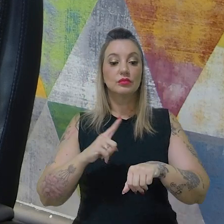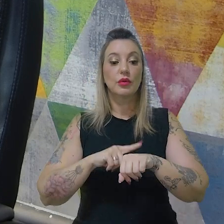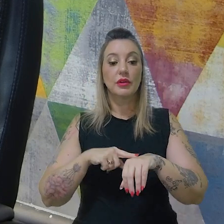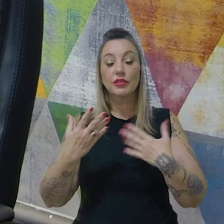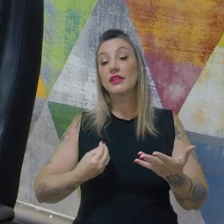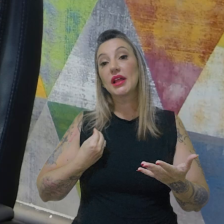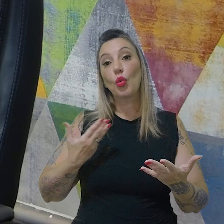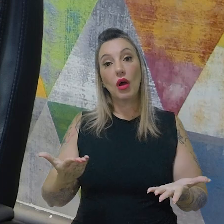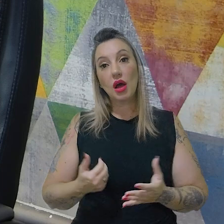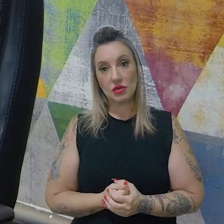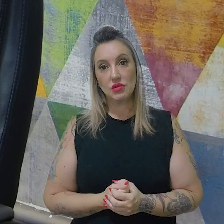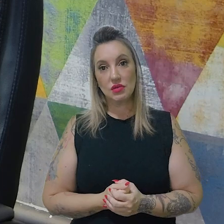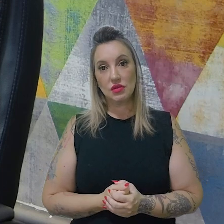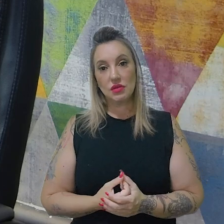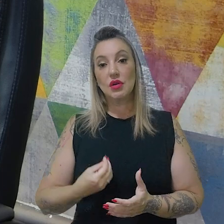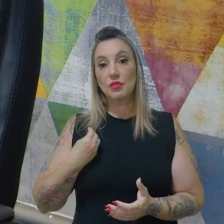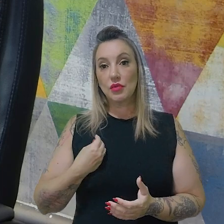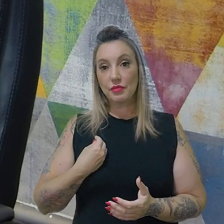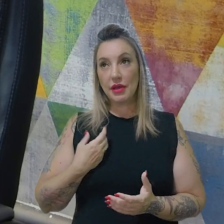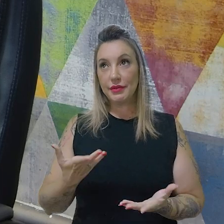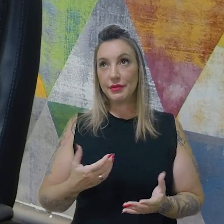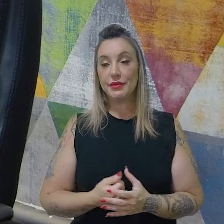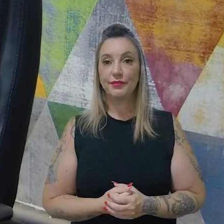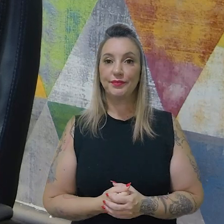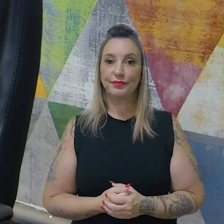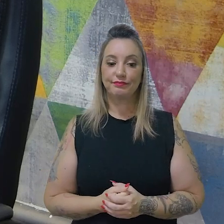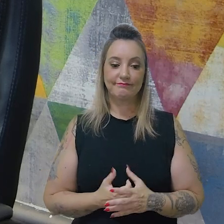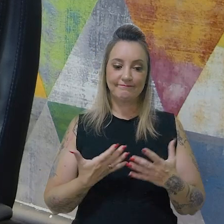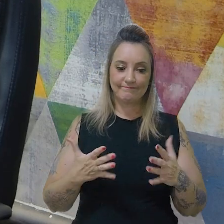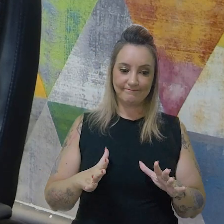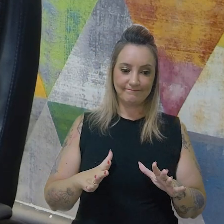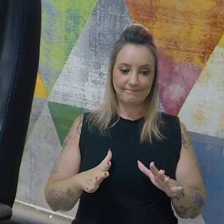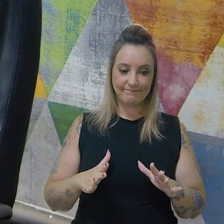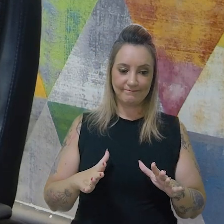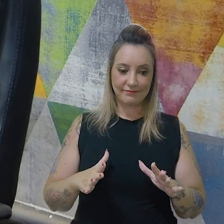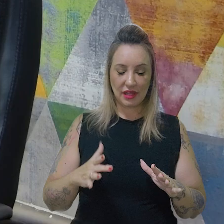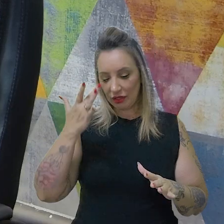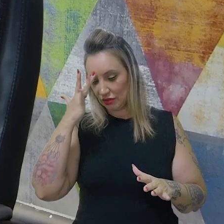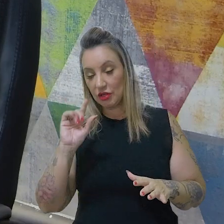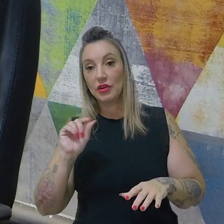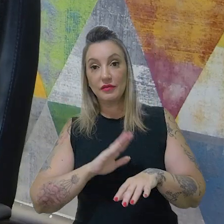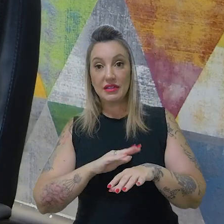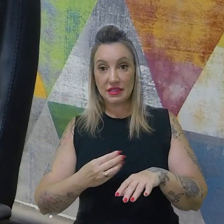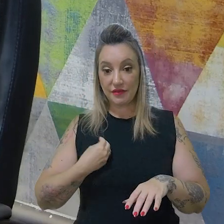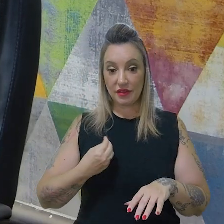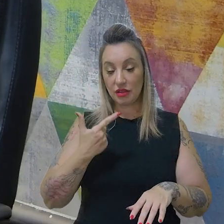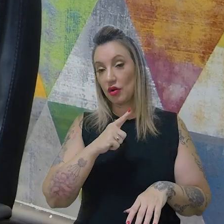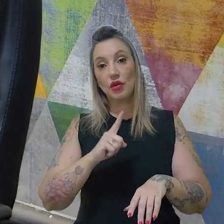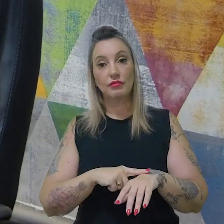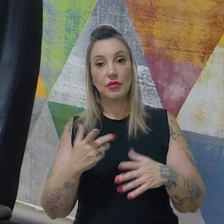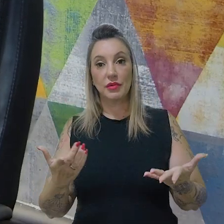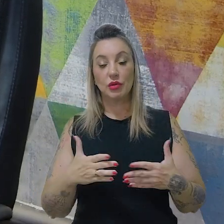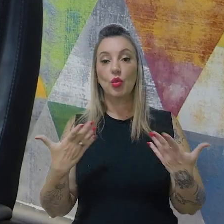vida tão nesse momento de olha não tô perdida ou tá em outro momento como que